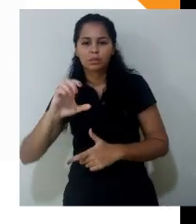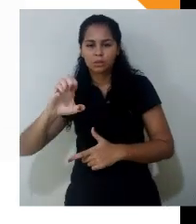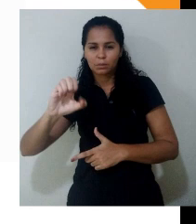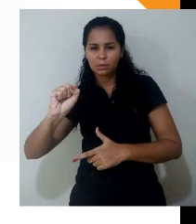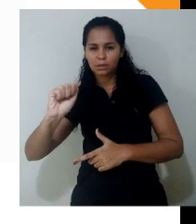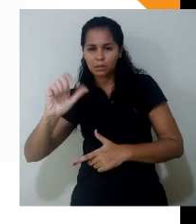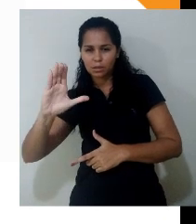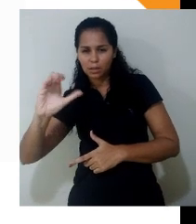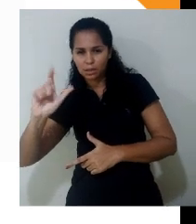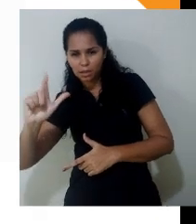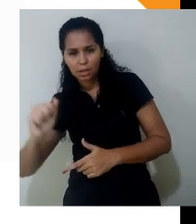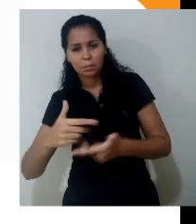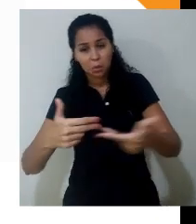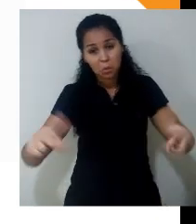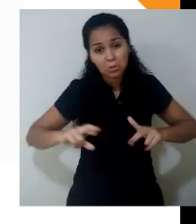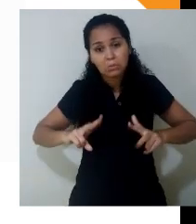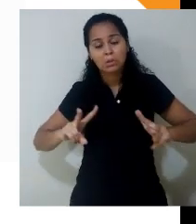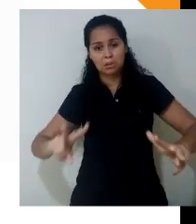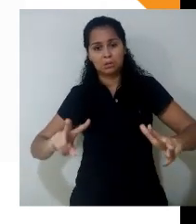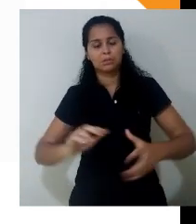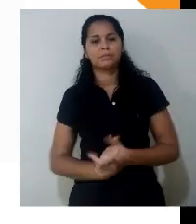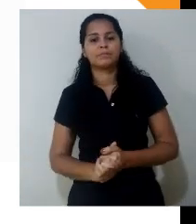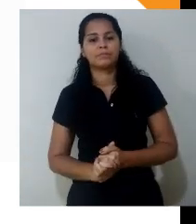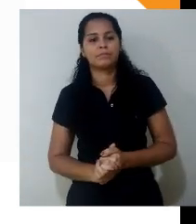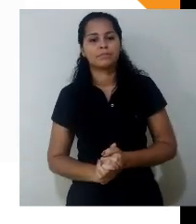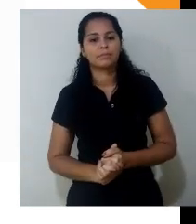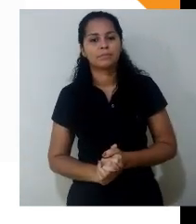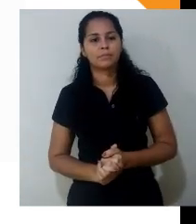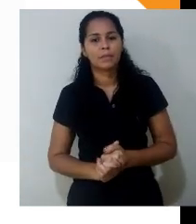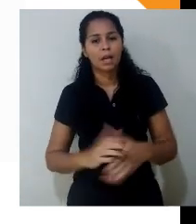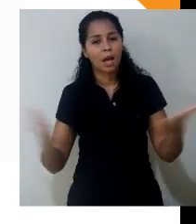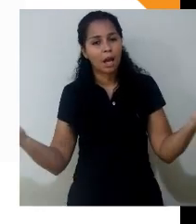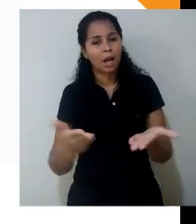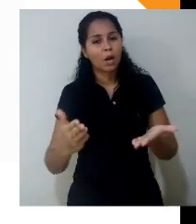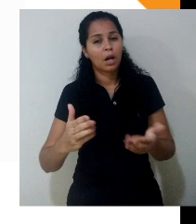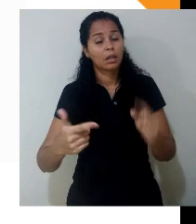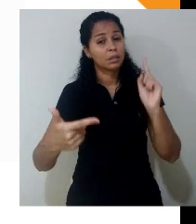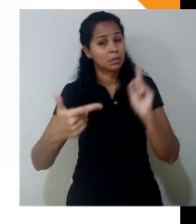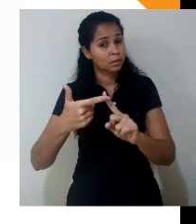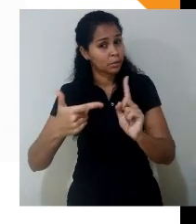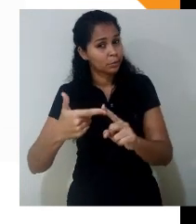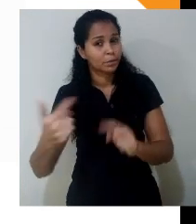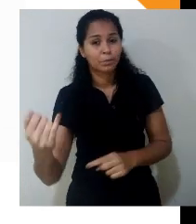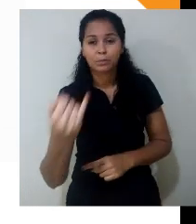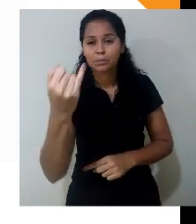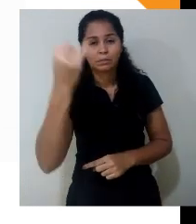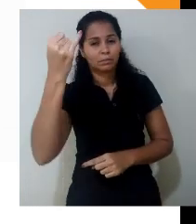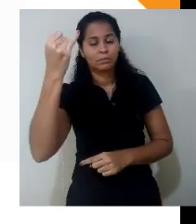Você pode ter coisas diferentes disso. A segunda coisa muito importante que eu quero falar com vocês